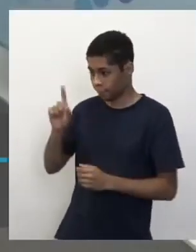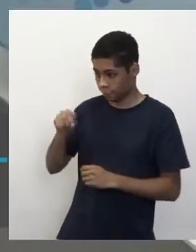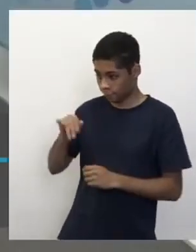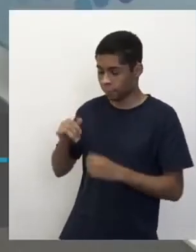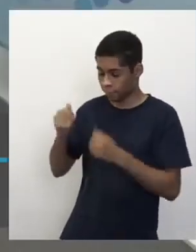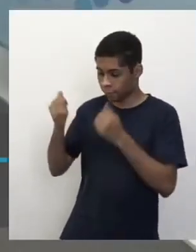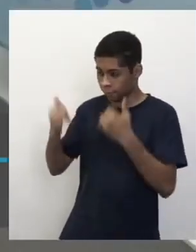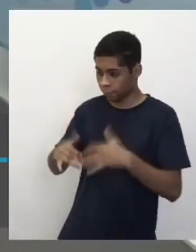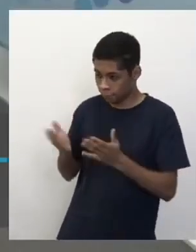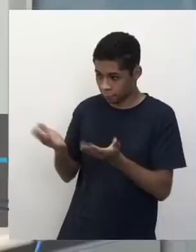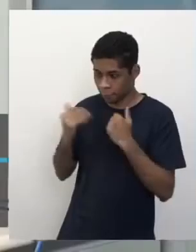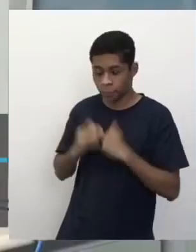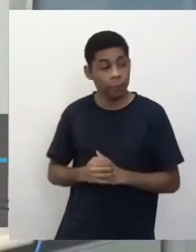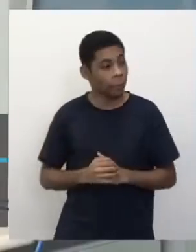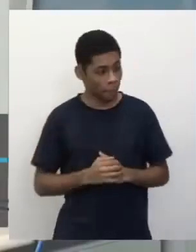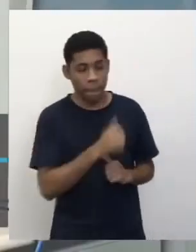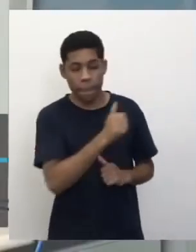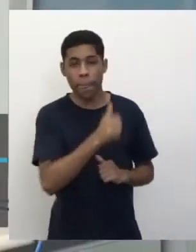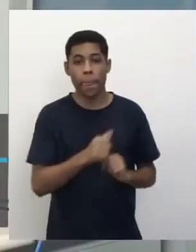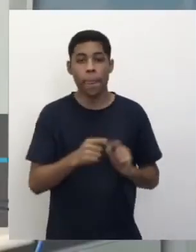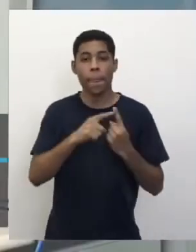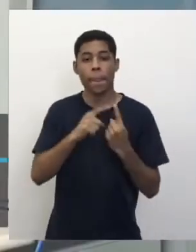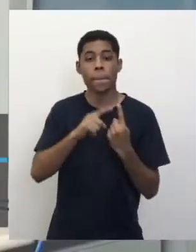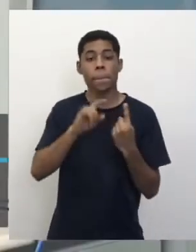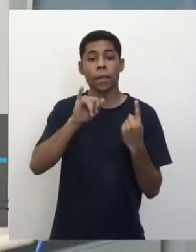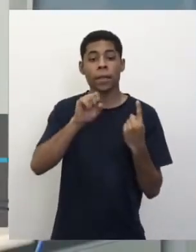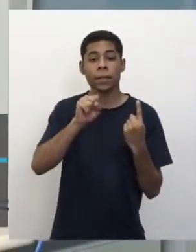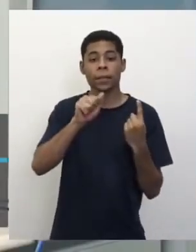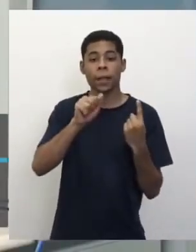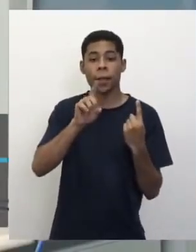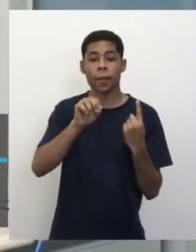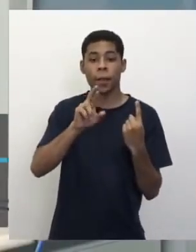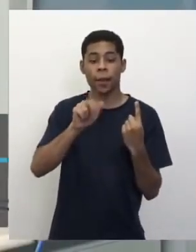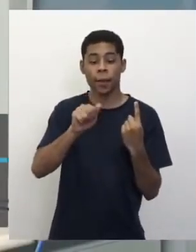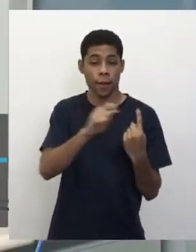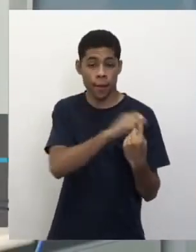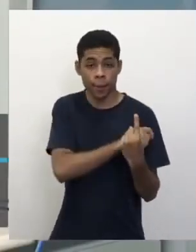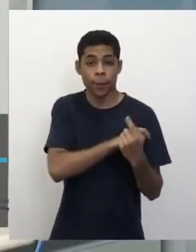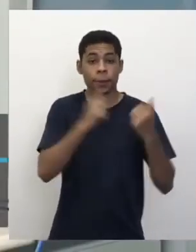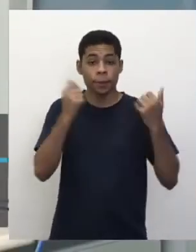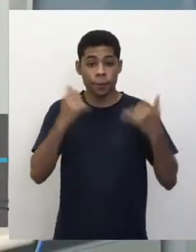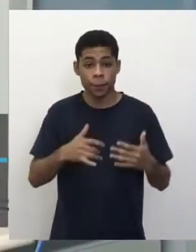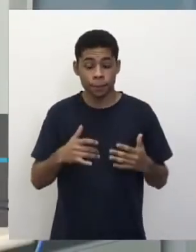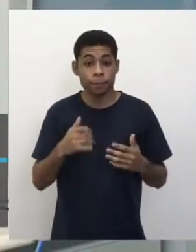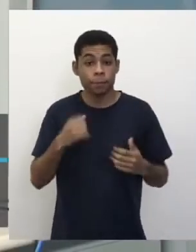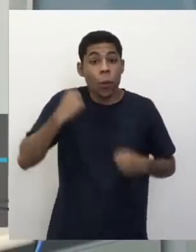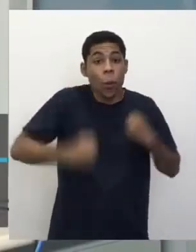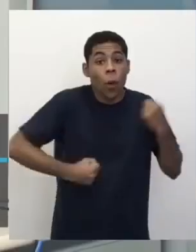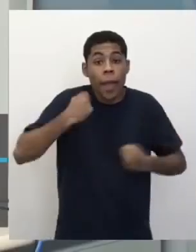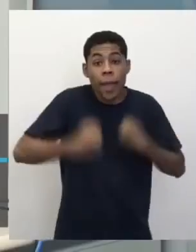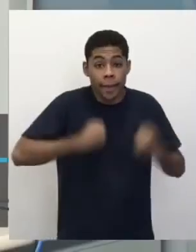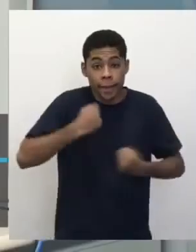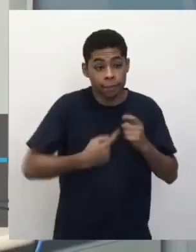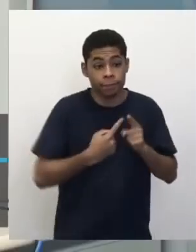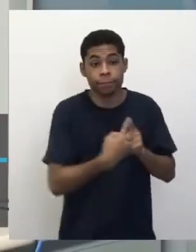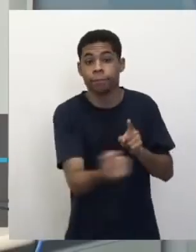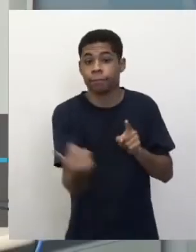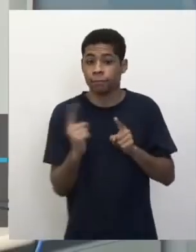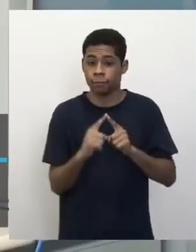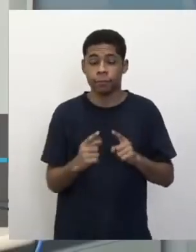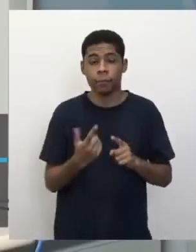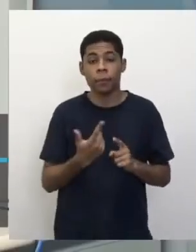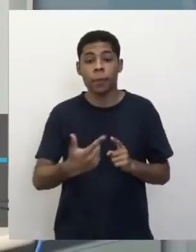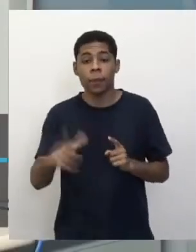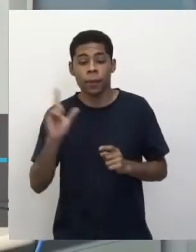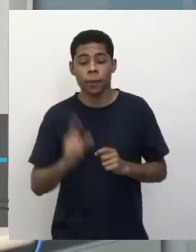lá. Alunos aqui, Isadora, da Protatiane, colocou percurso, correr. A aluna Laura fez